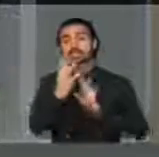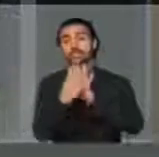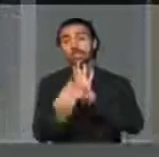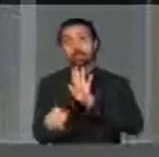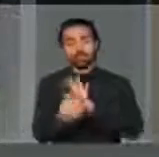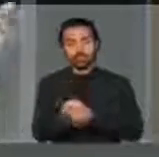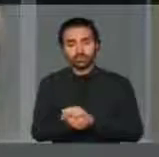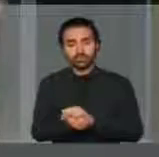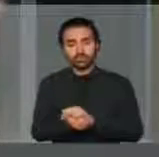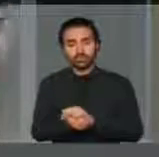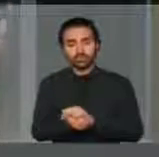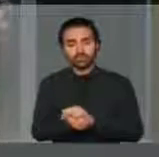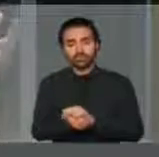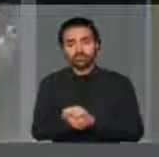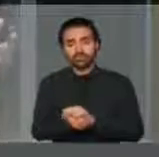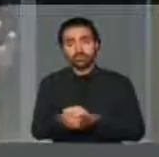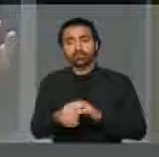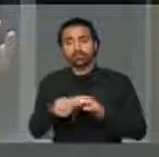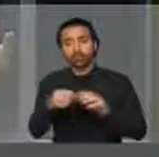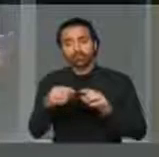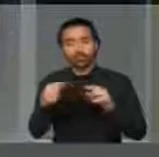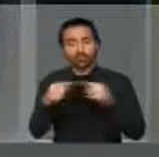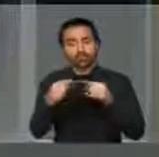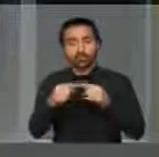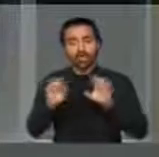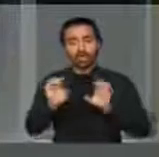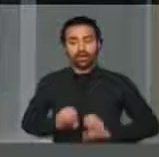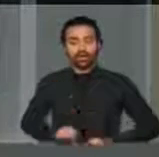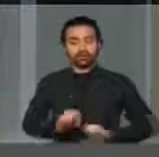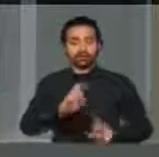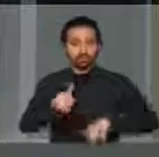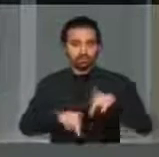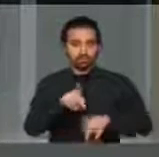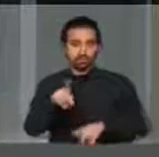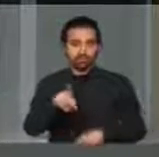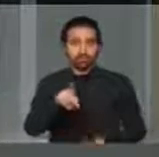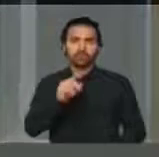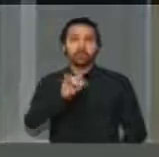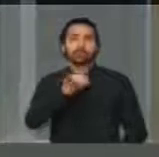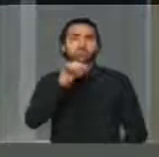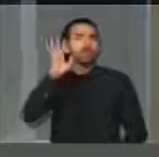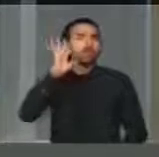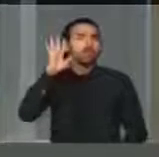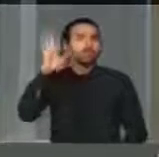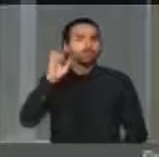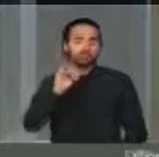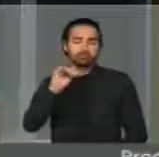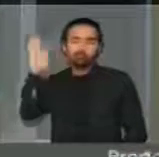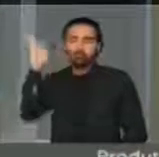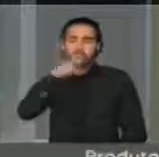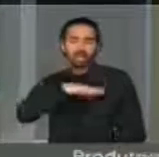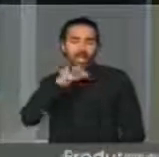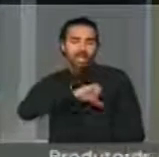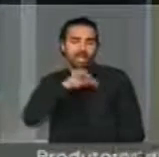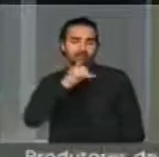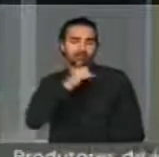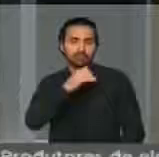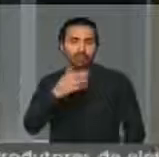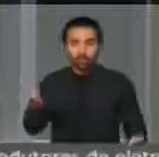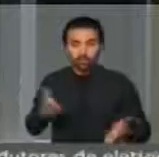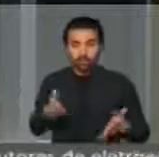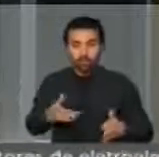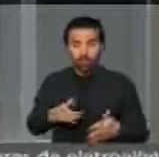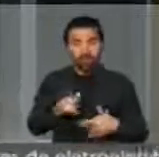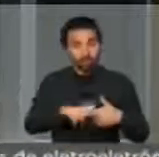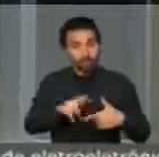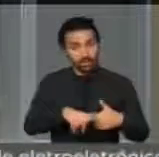inclusive do ponto de vista da ética pública. Seria um péssimo exemplo, por exemplo, que nessa hora grave da crise que o